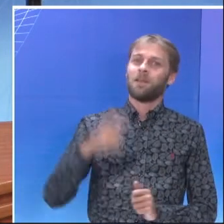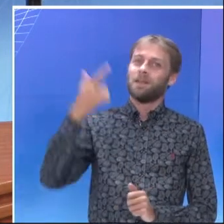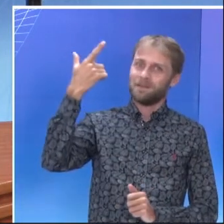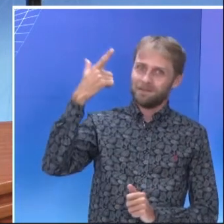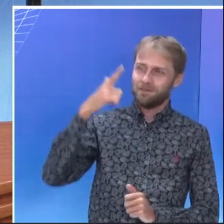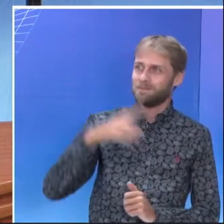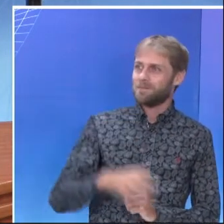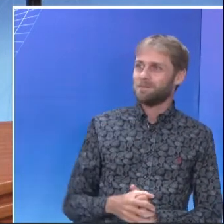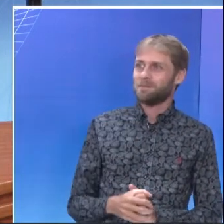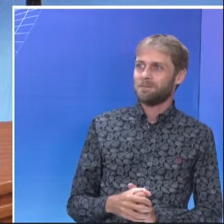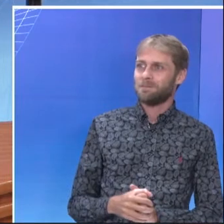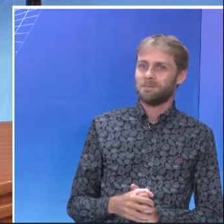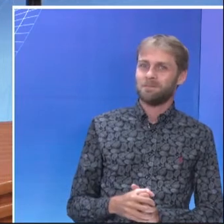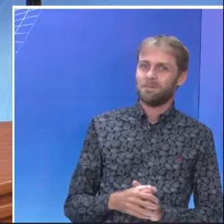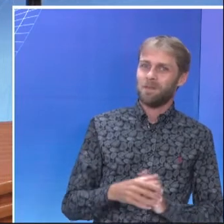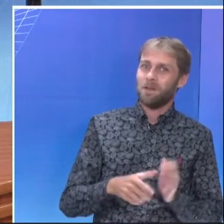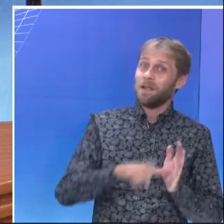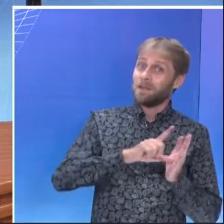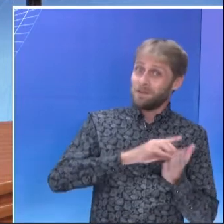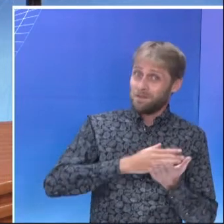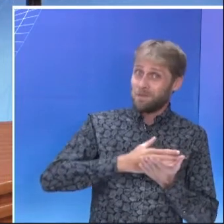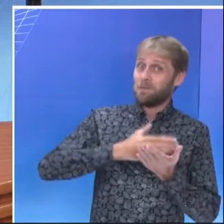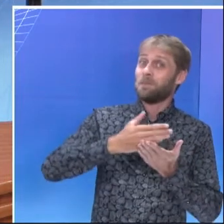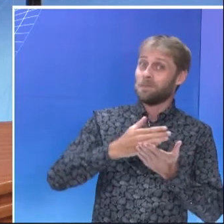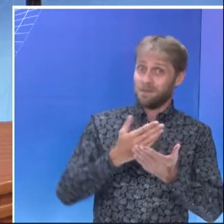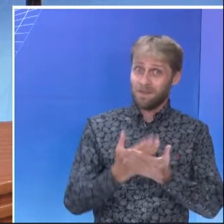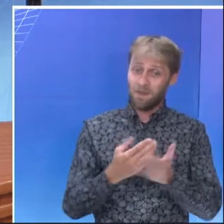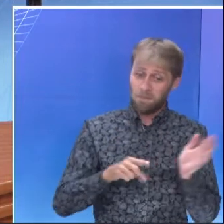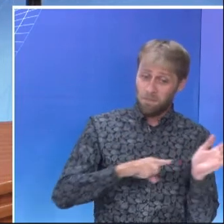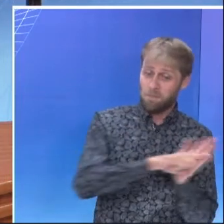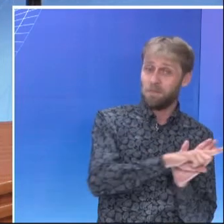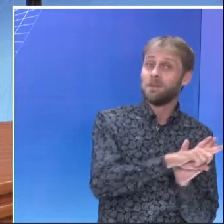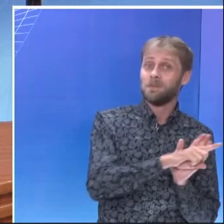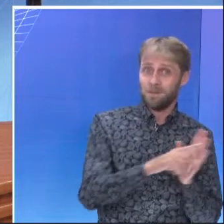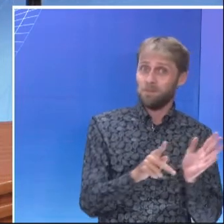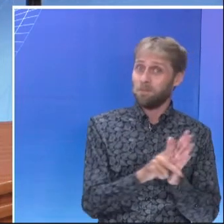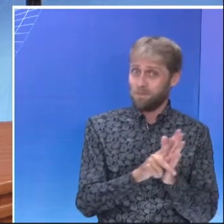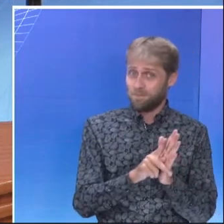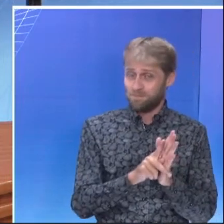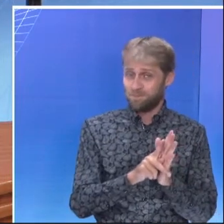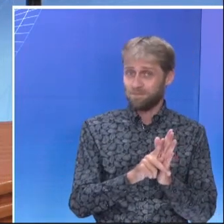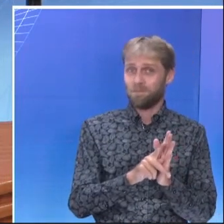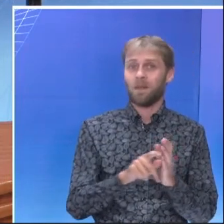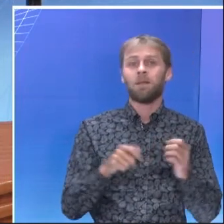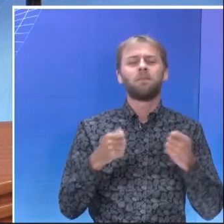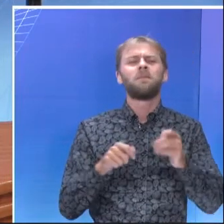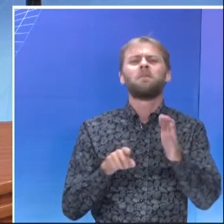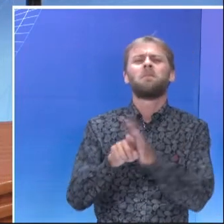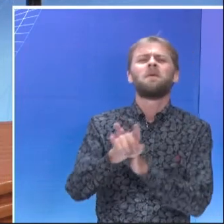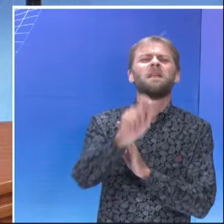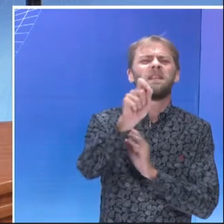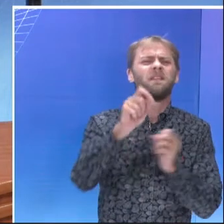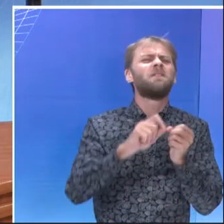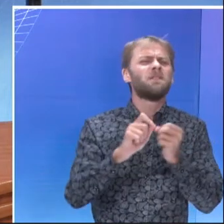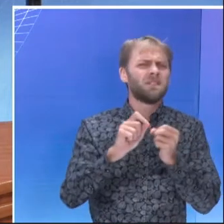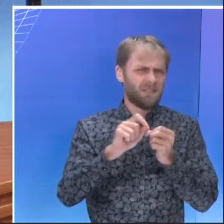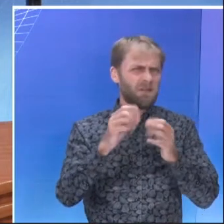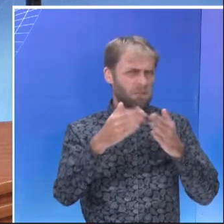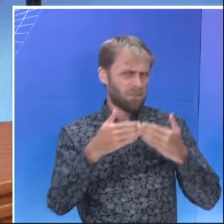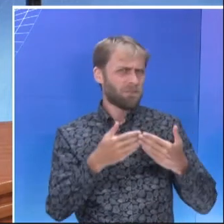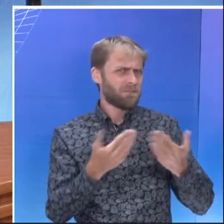Novamente, antes de adentrarmos a uma questão, só queria perguntar, vocês fizeram aquilo que eu